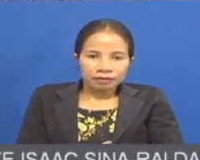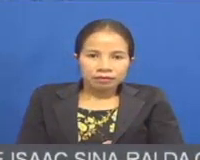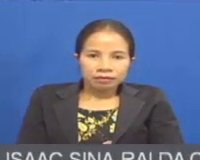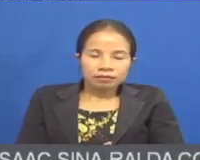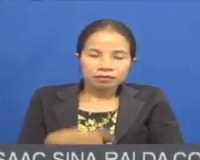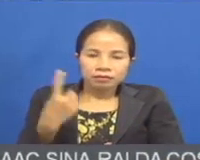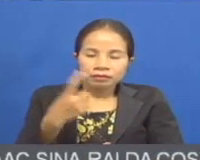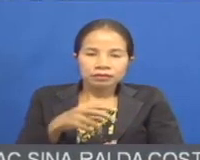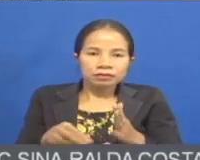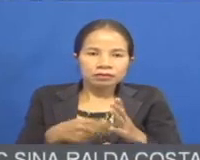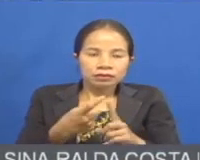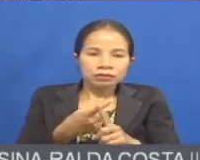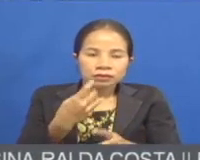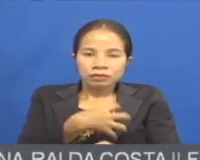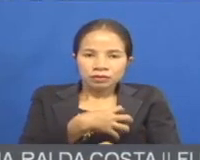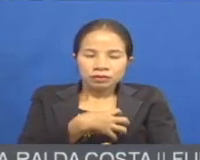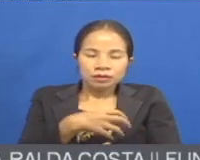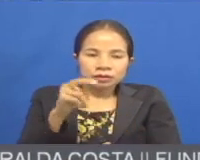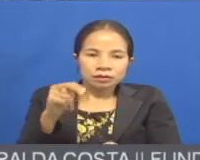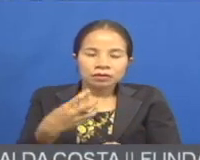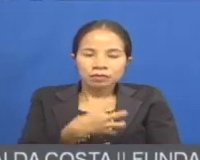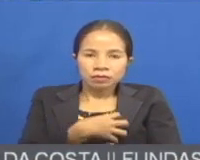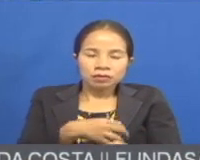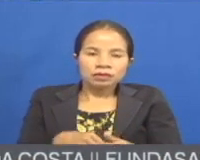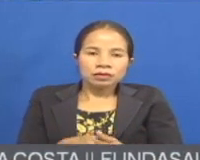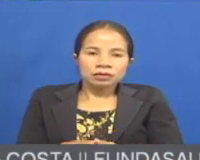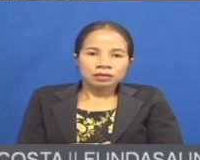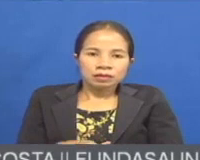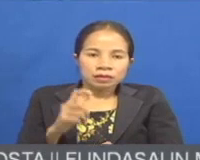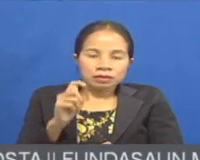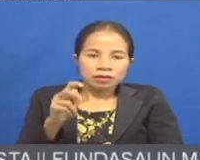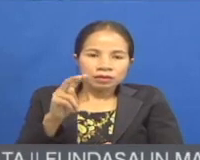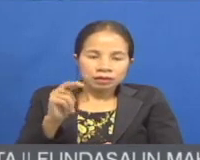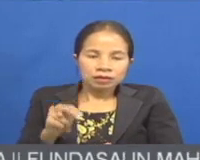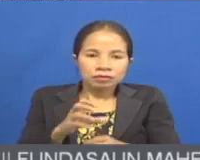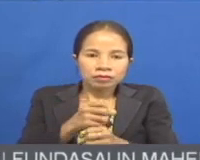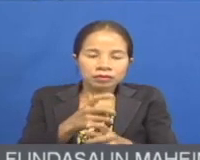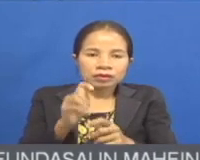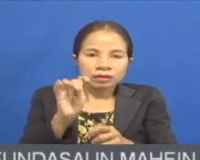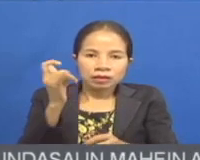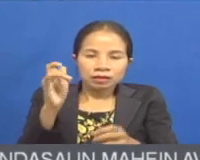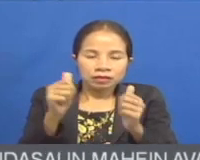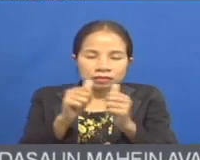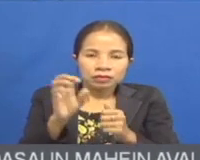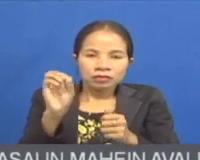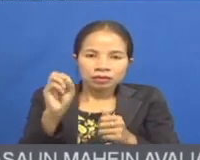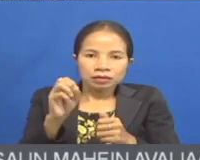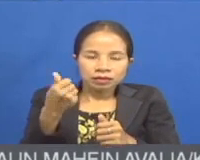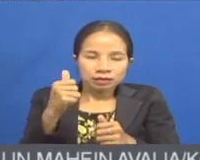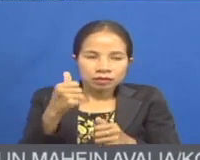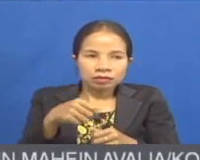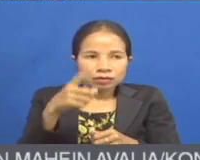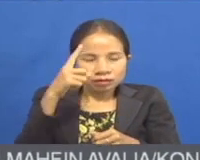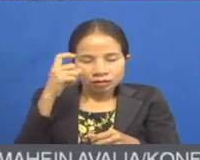Telespectadores, na fada informação, você parte da Polícia Nian. Polícia Trânsito Nacional prende transporte público, táxi, sano Luresin, também